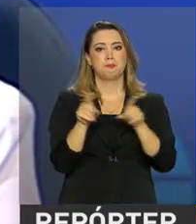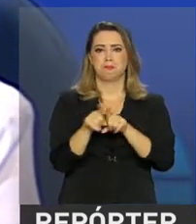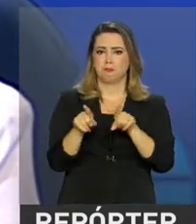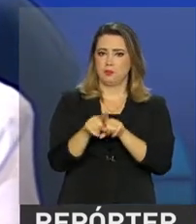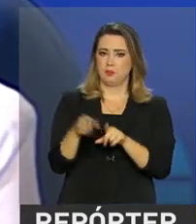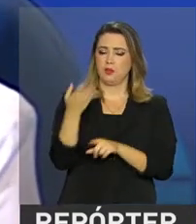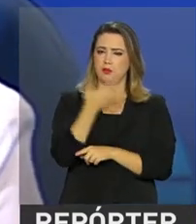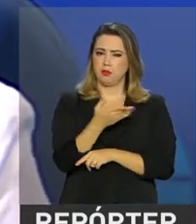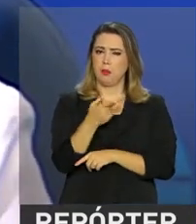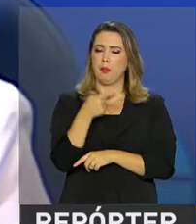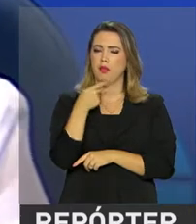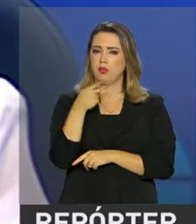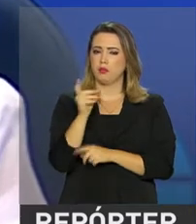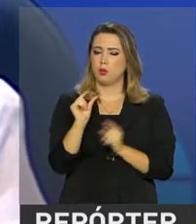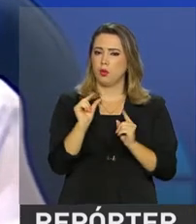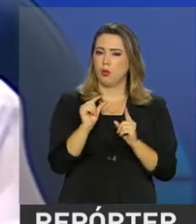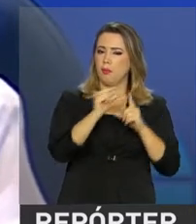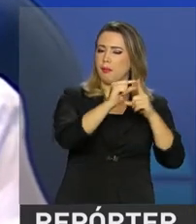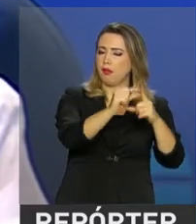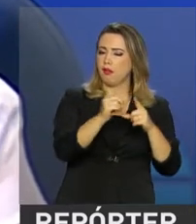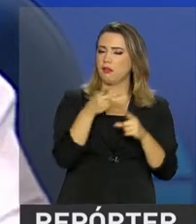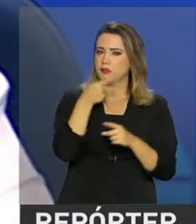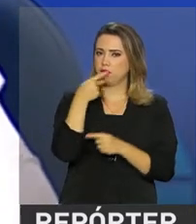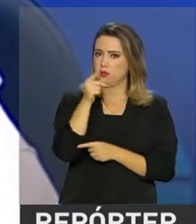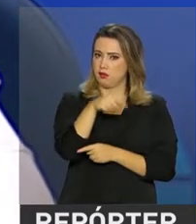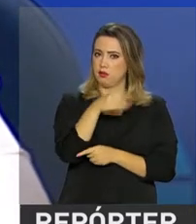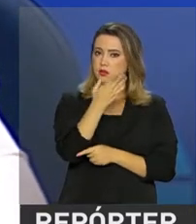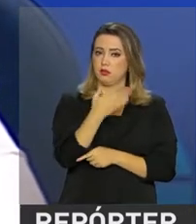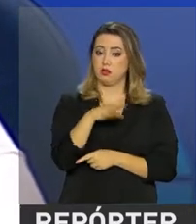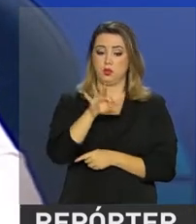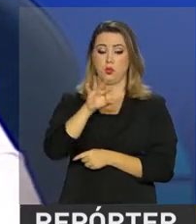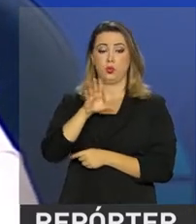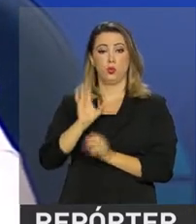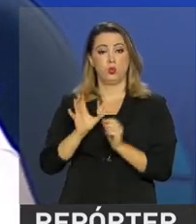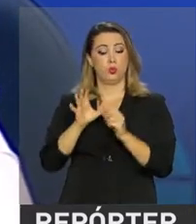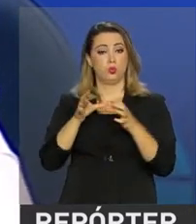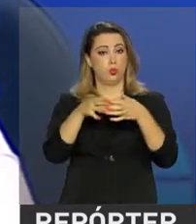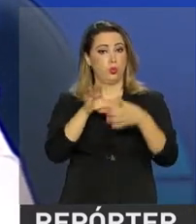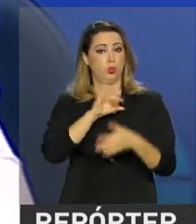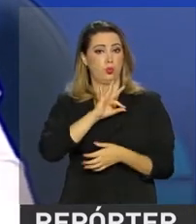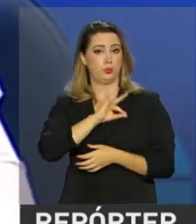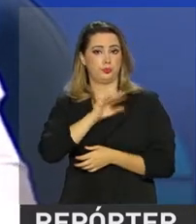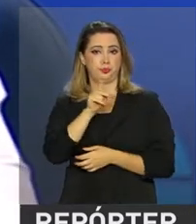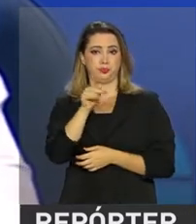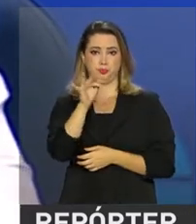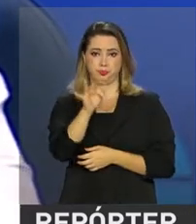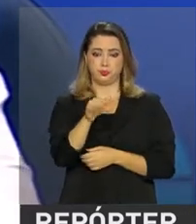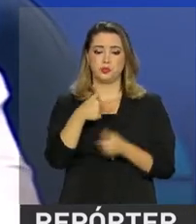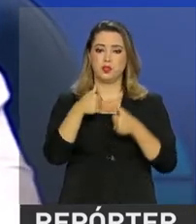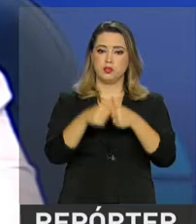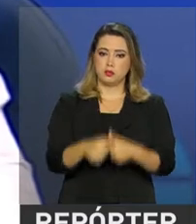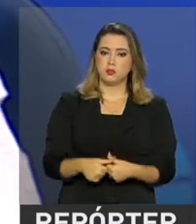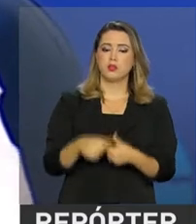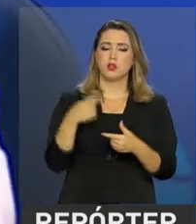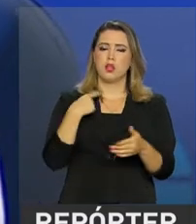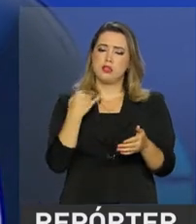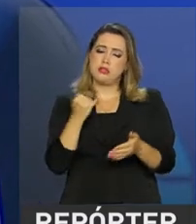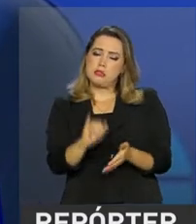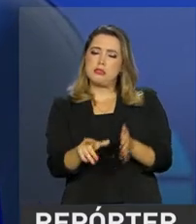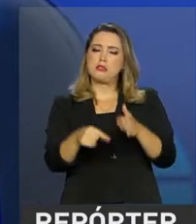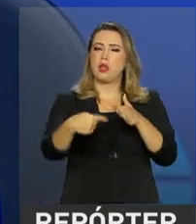também teremos uma palavra da Polícia Federal, que estará disponível para alguma